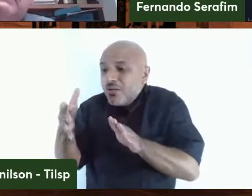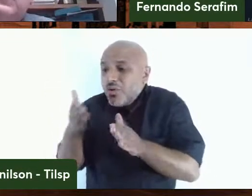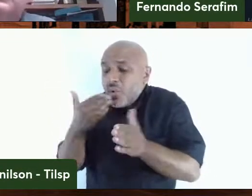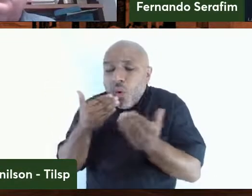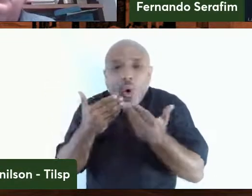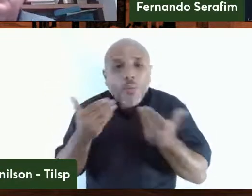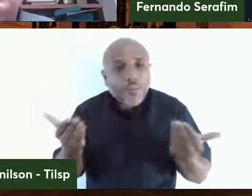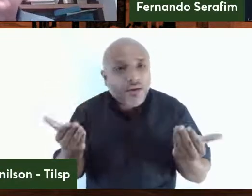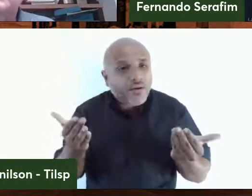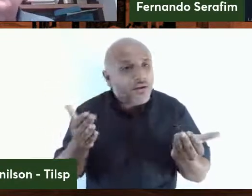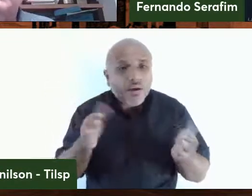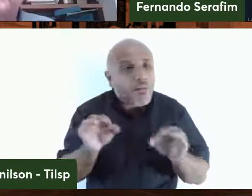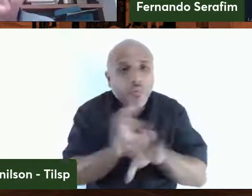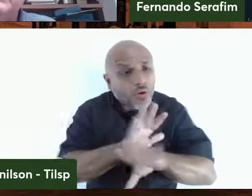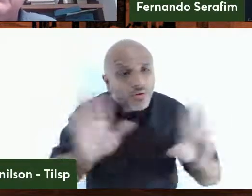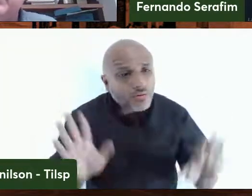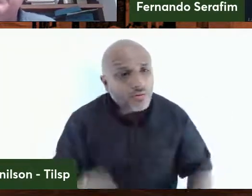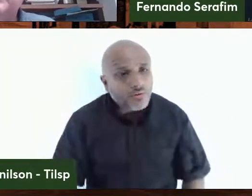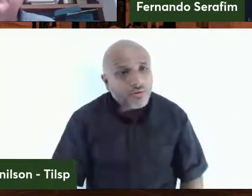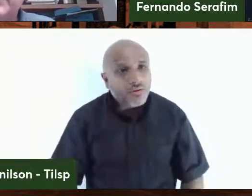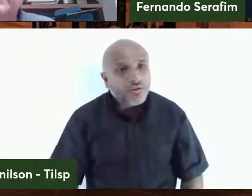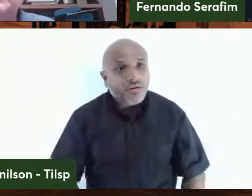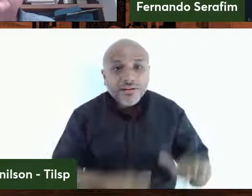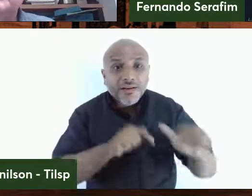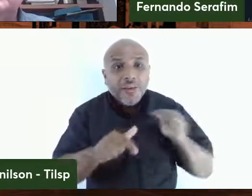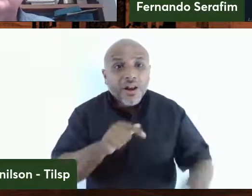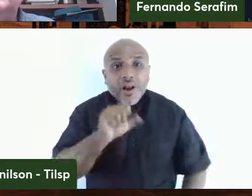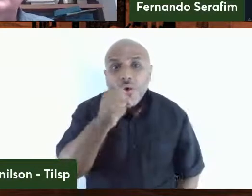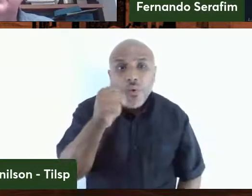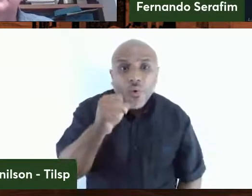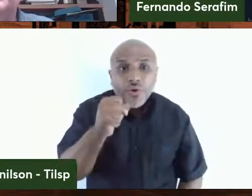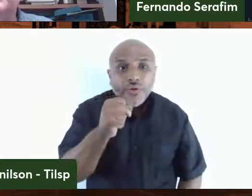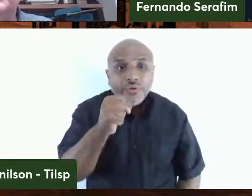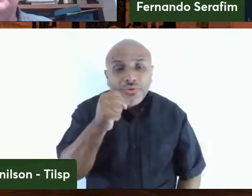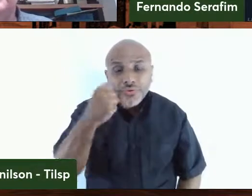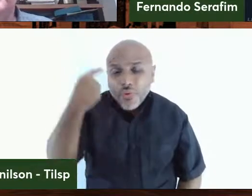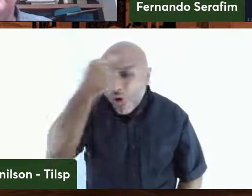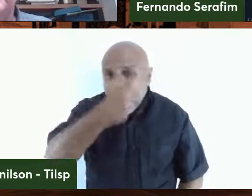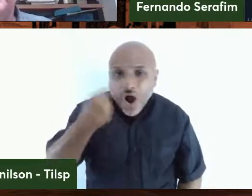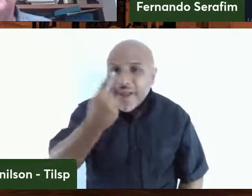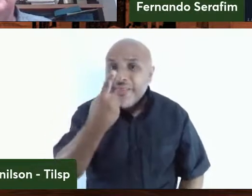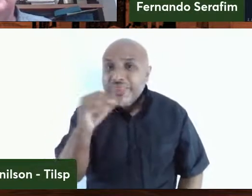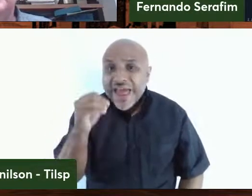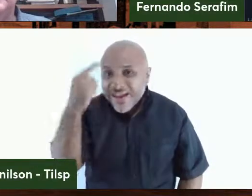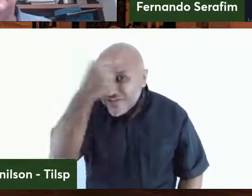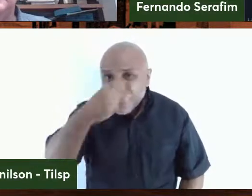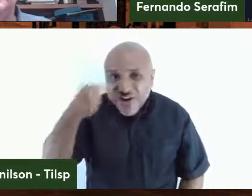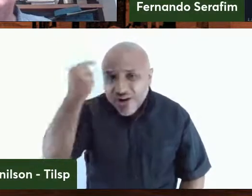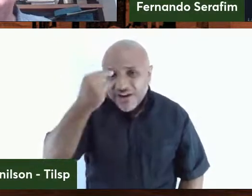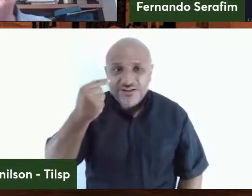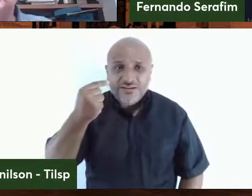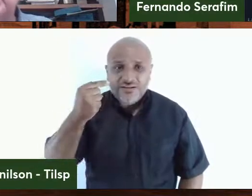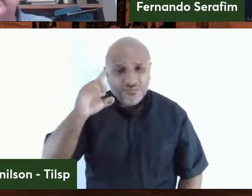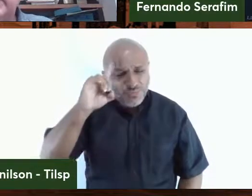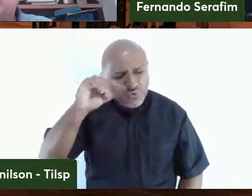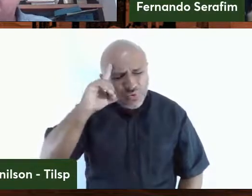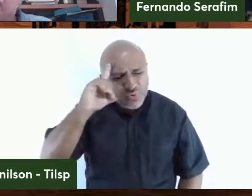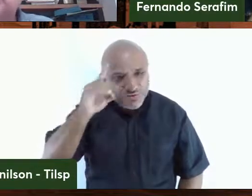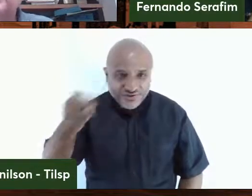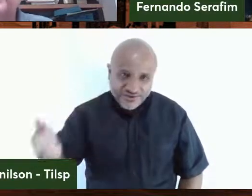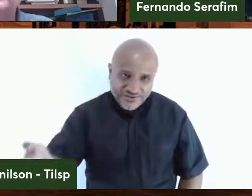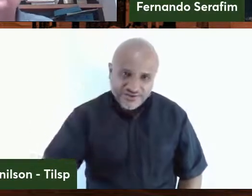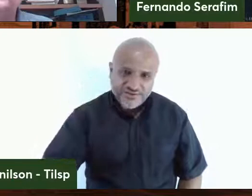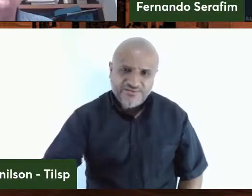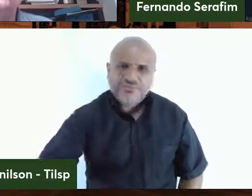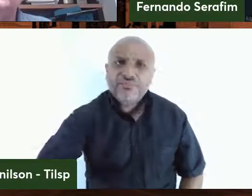e pronto. E trabalham 8, 10, 12 horas por dia. Uhum. Isso é comum